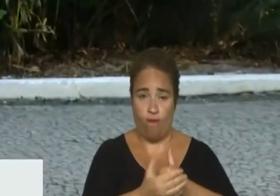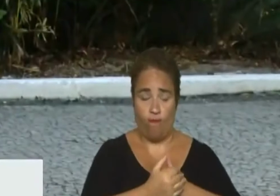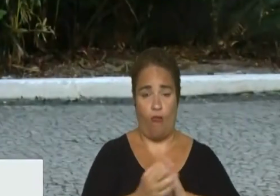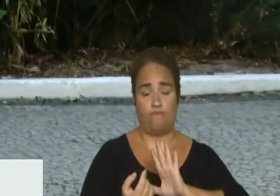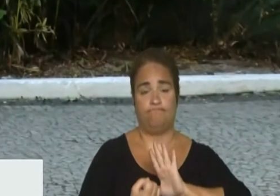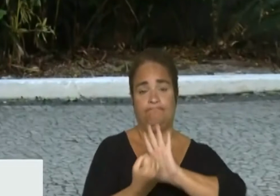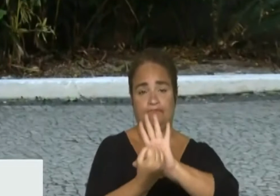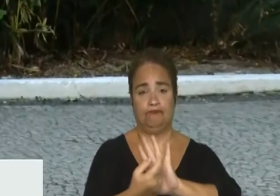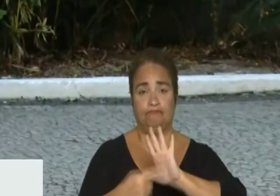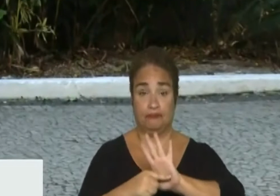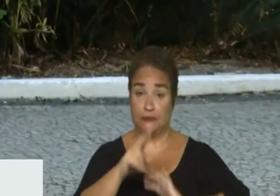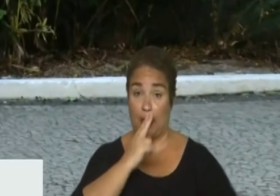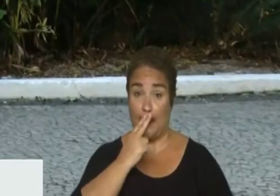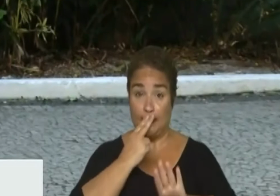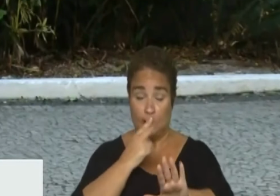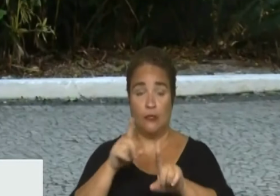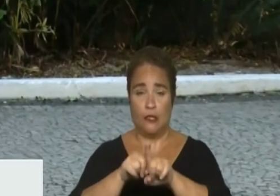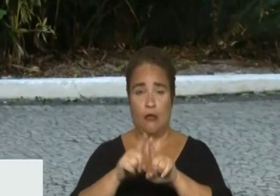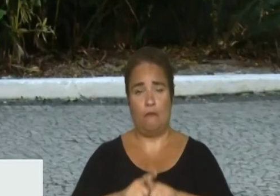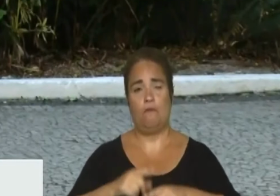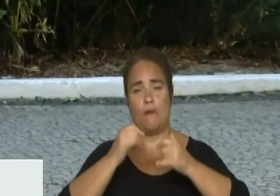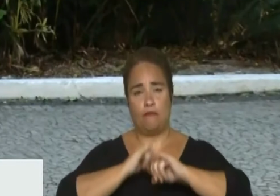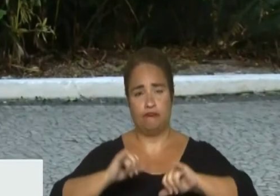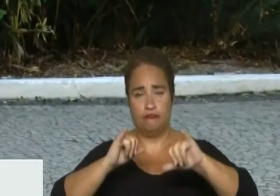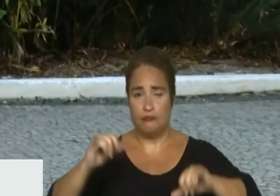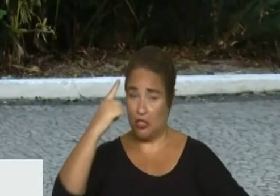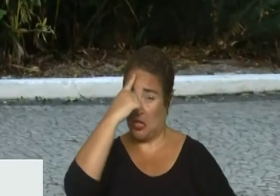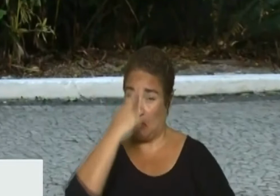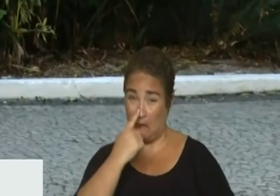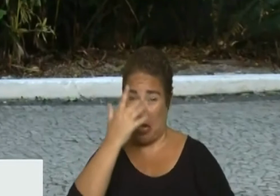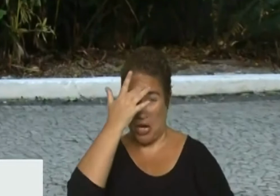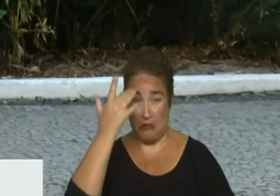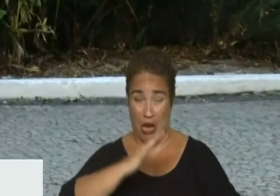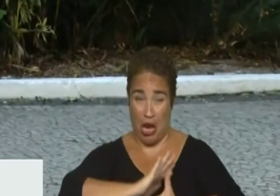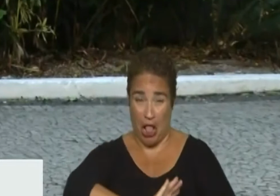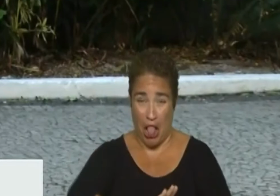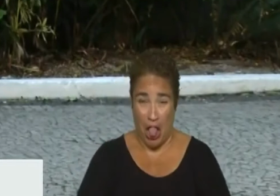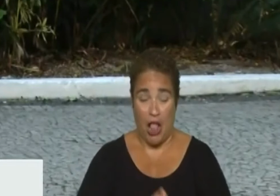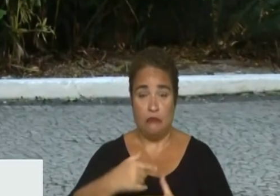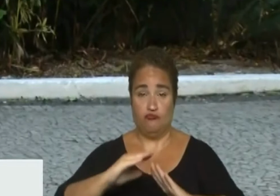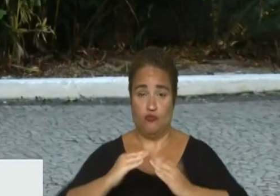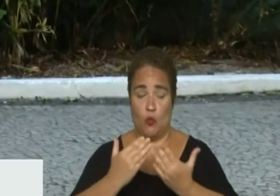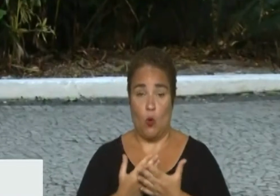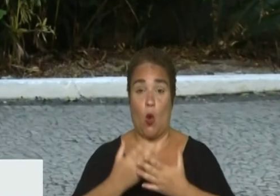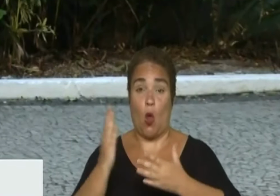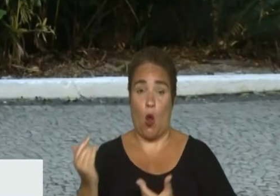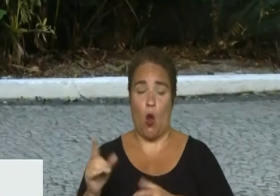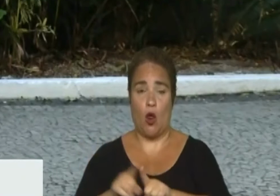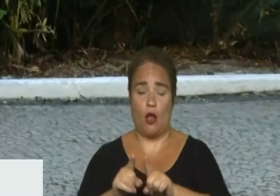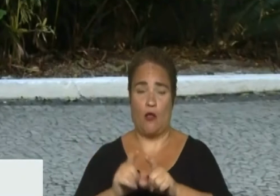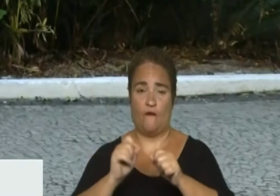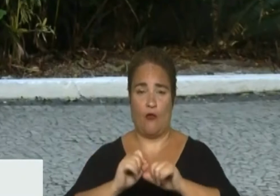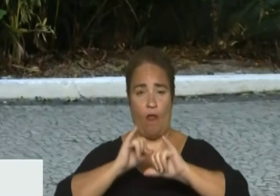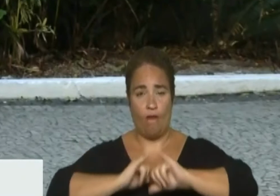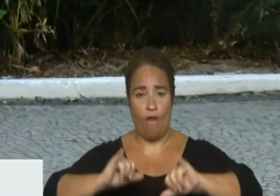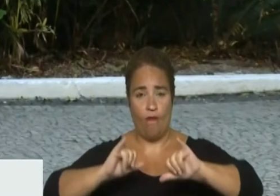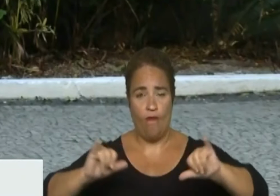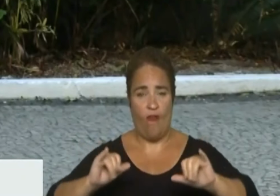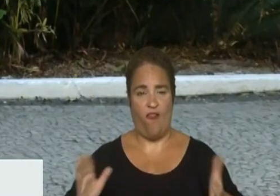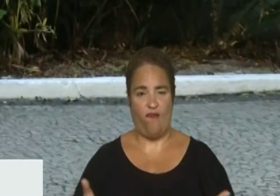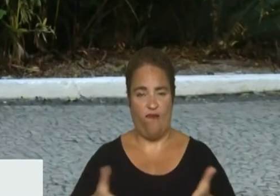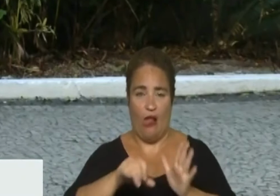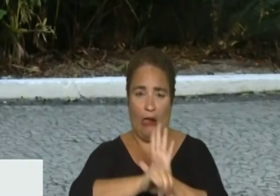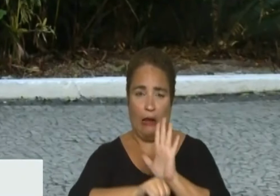a símbolos nazistas. Além de propagar imagens de assassinos de massacres escolares, o jovem também fazia apologia e